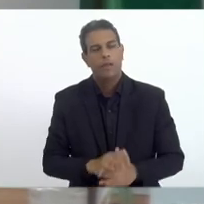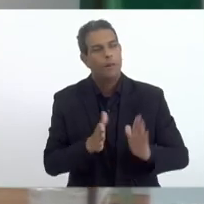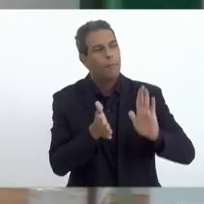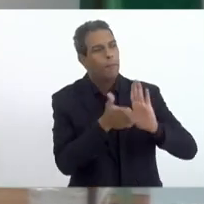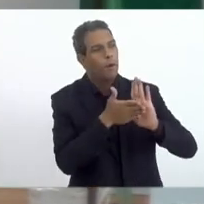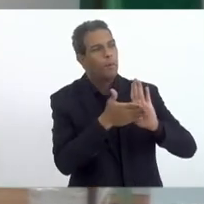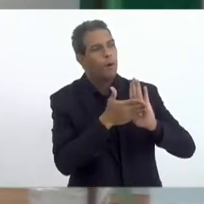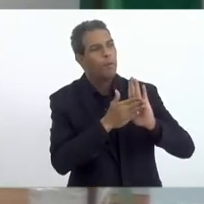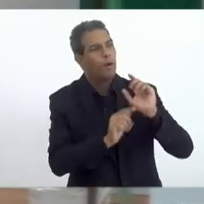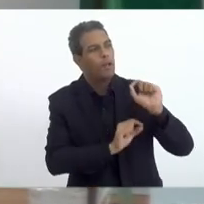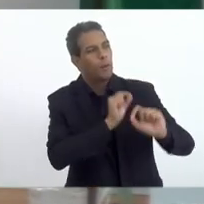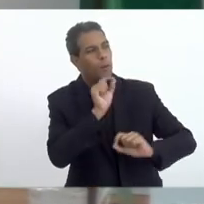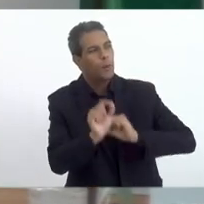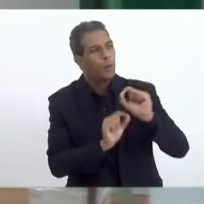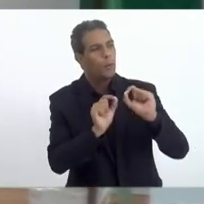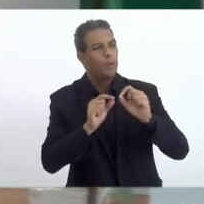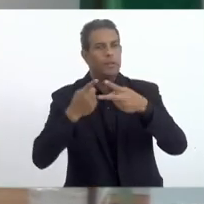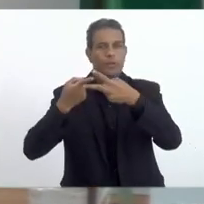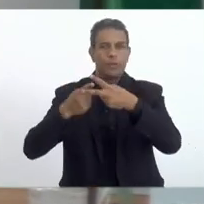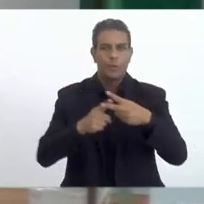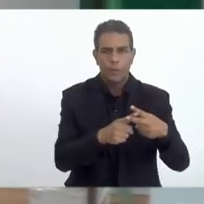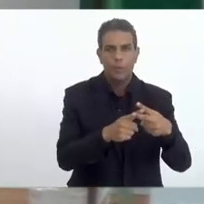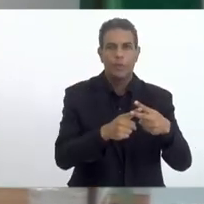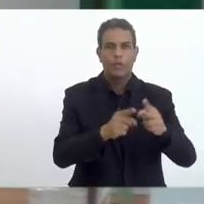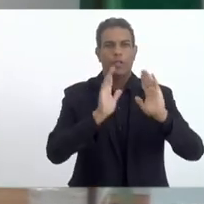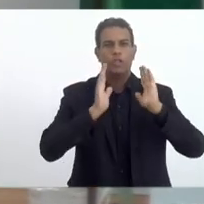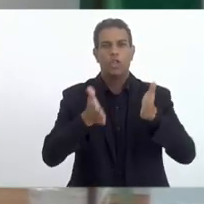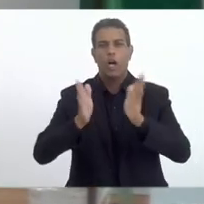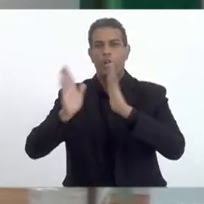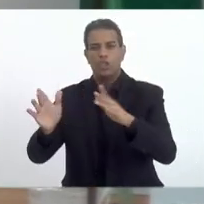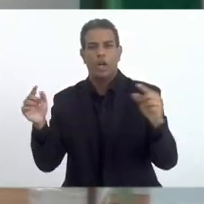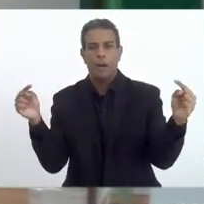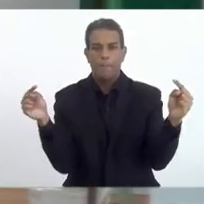propondo ajuste nas carreiras